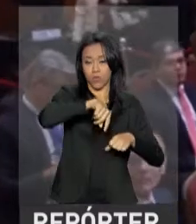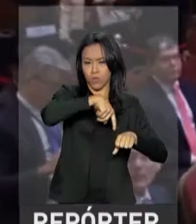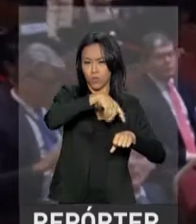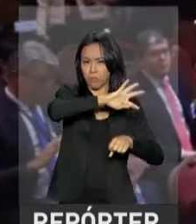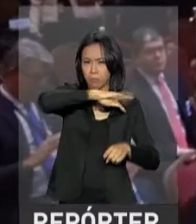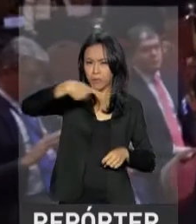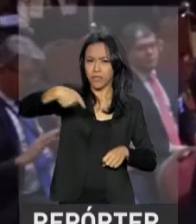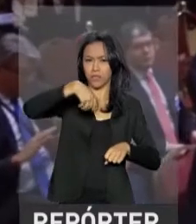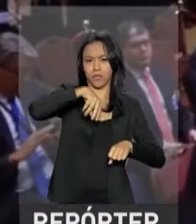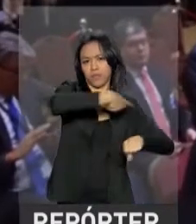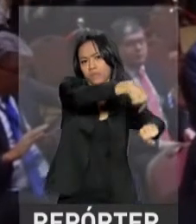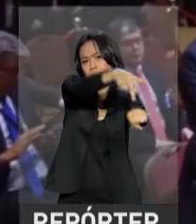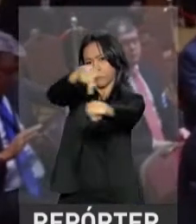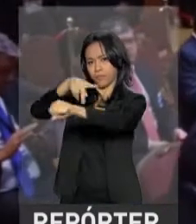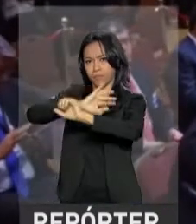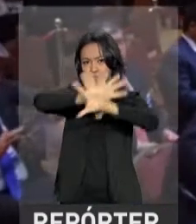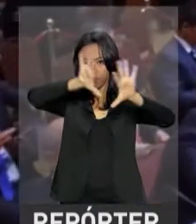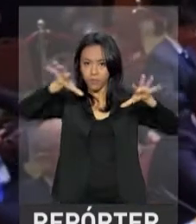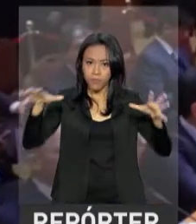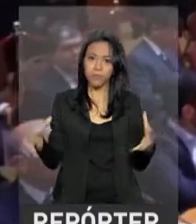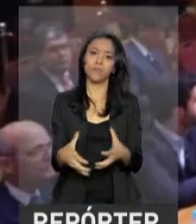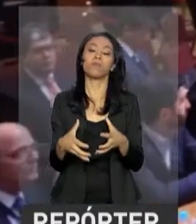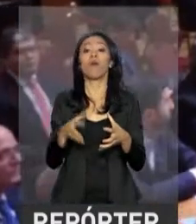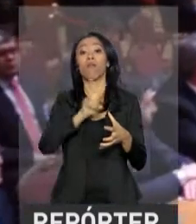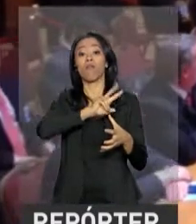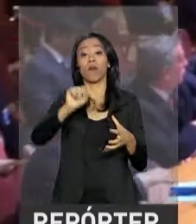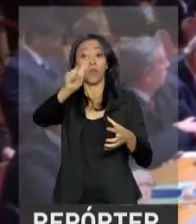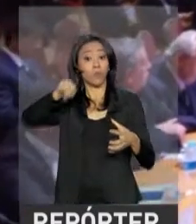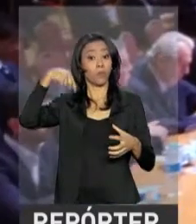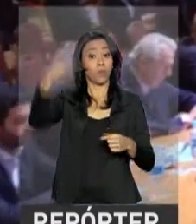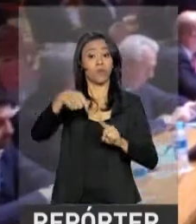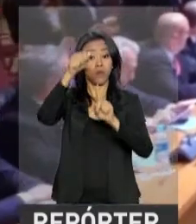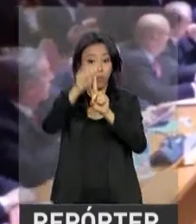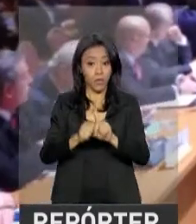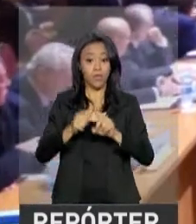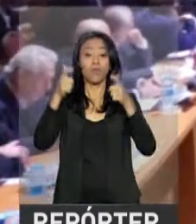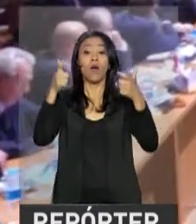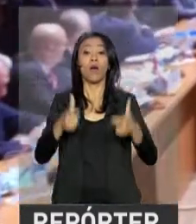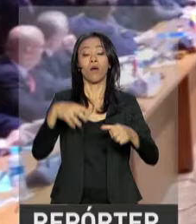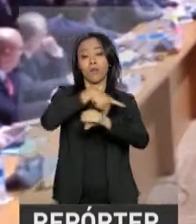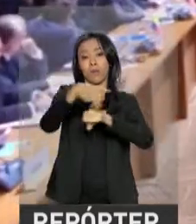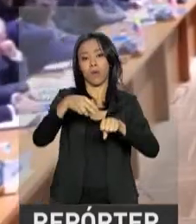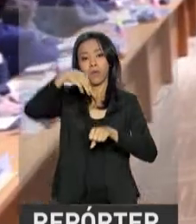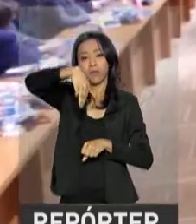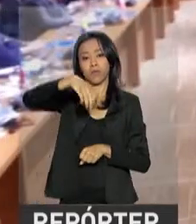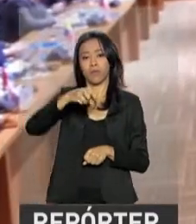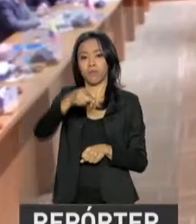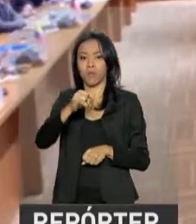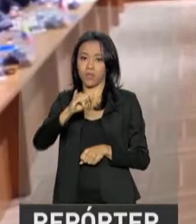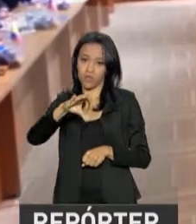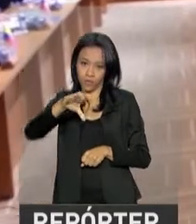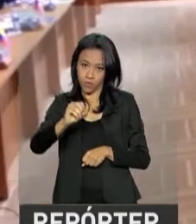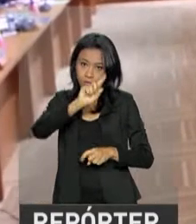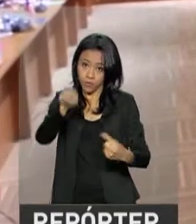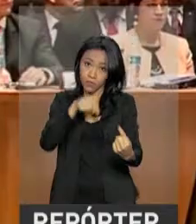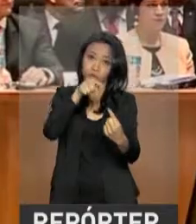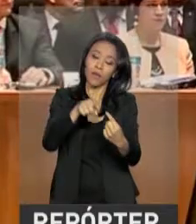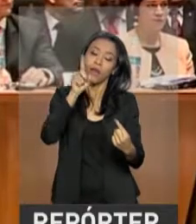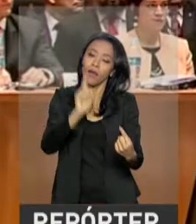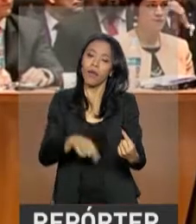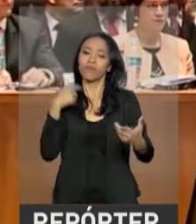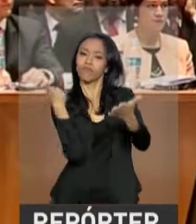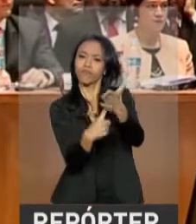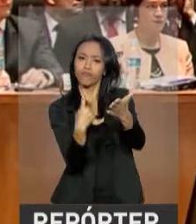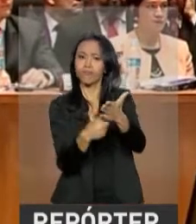os blocos latino americanos vão se encontrar mês que vem no méxico a ideia é avançar na integração consolidando